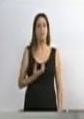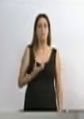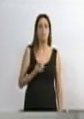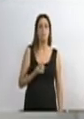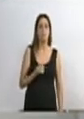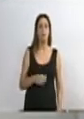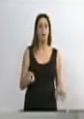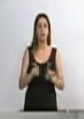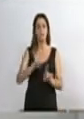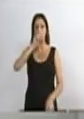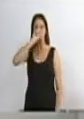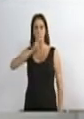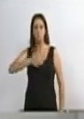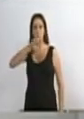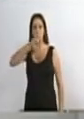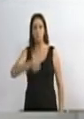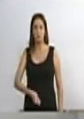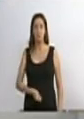Os